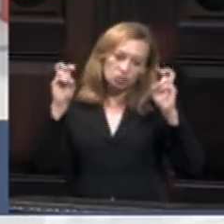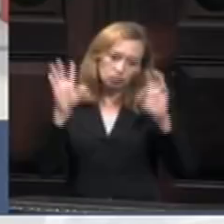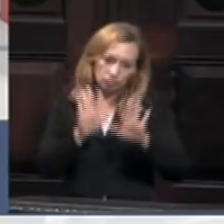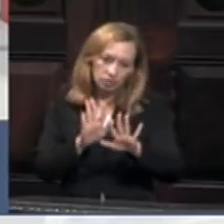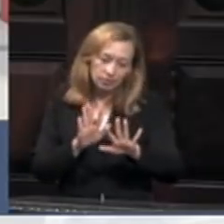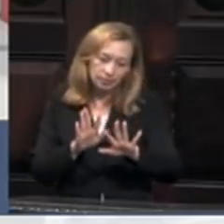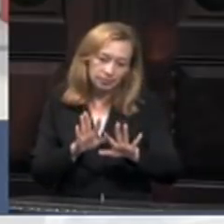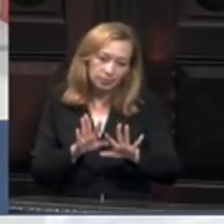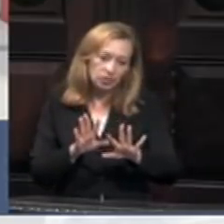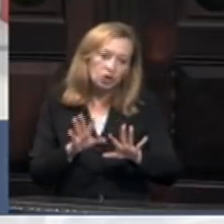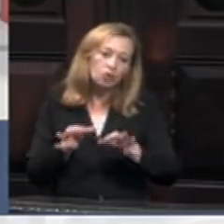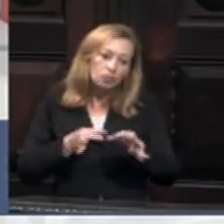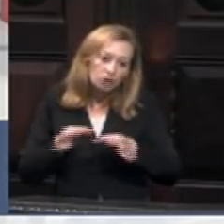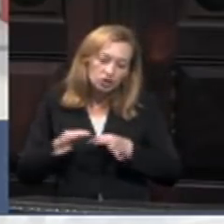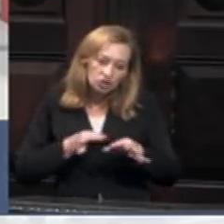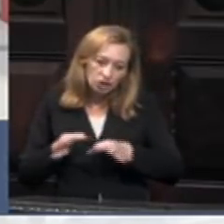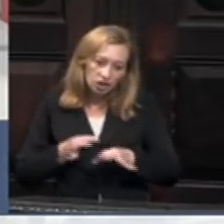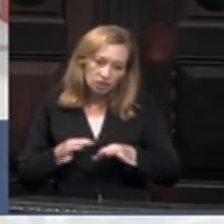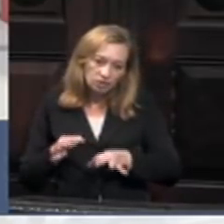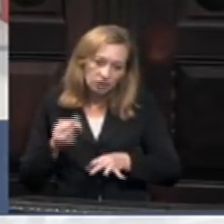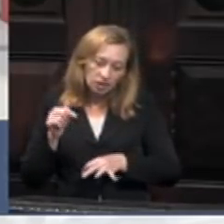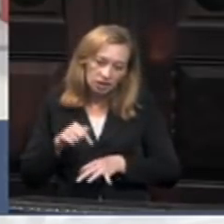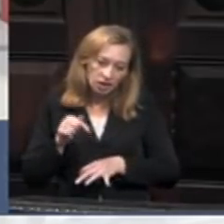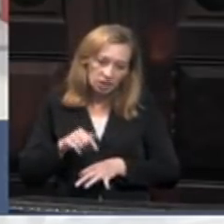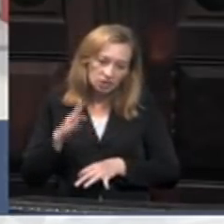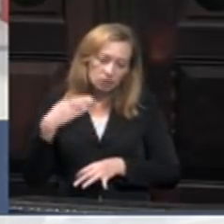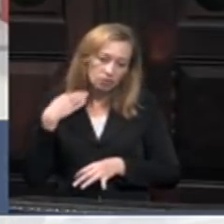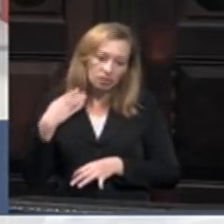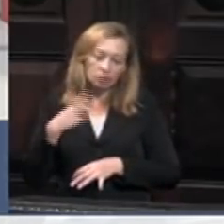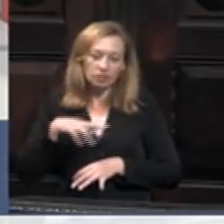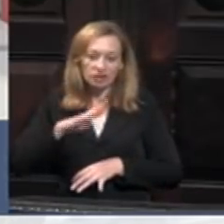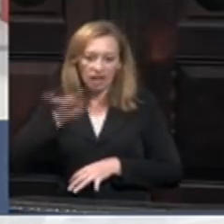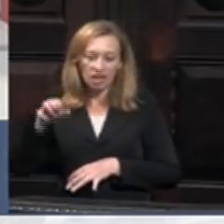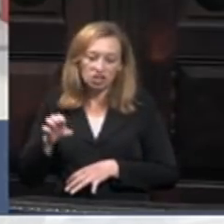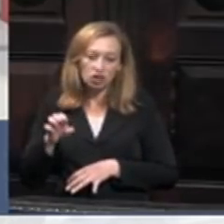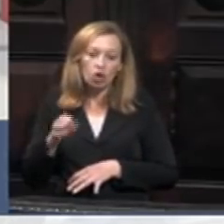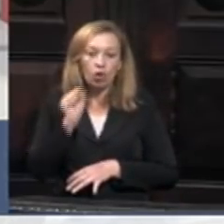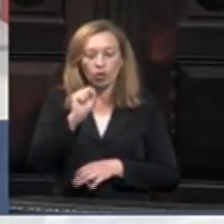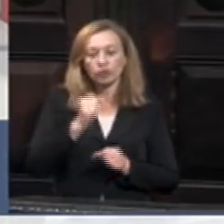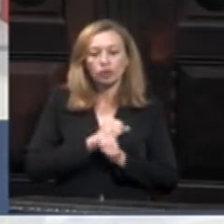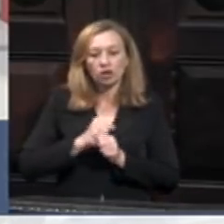dizer, o projeto, esse projeto do Banerj, 8 anos.